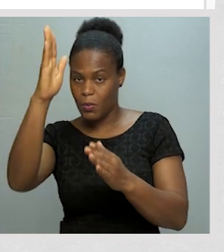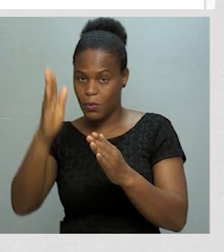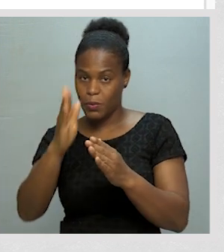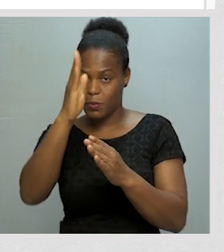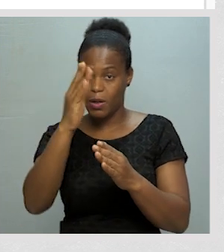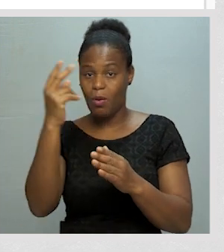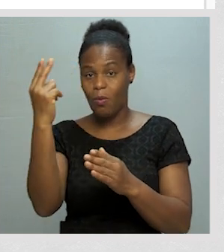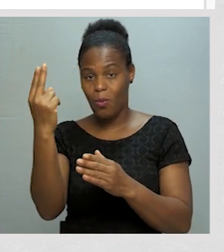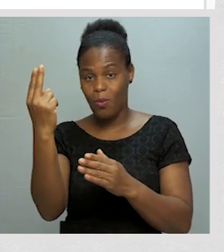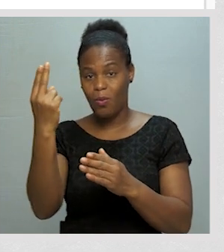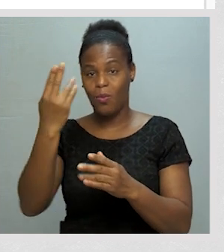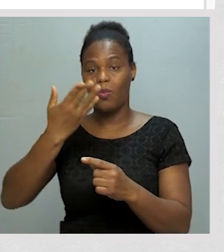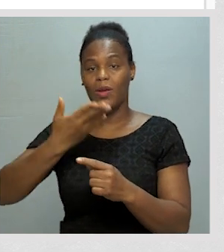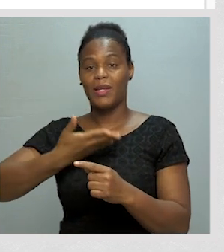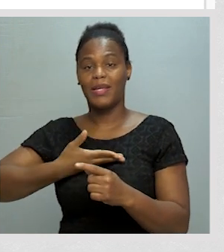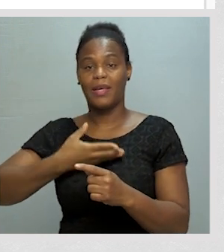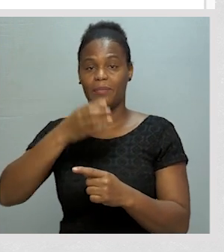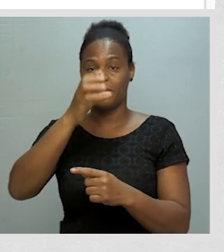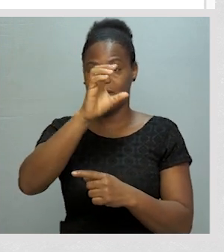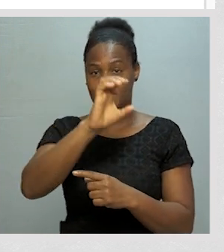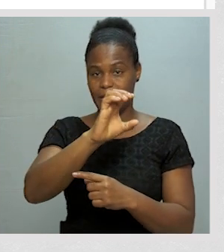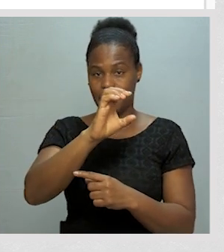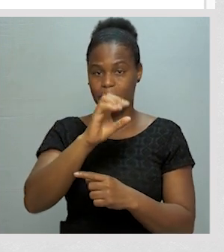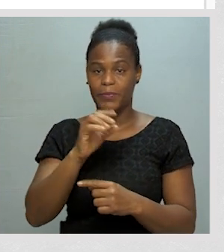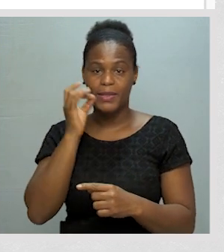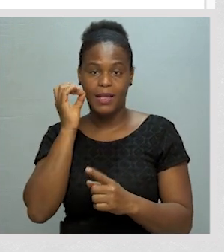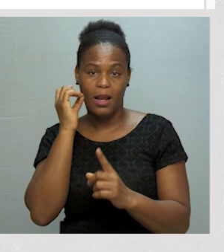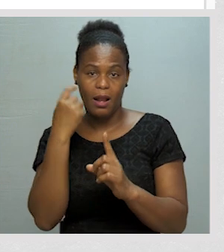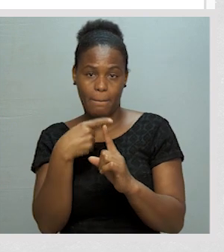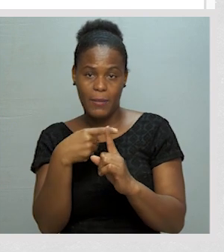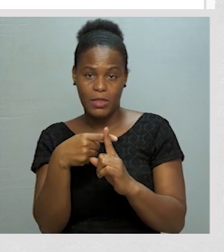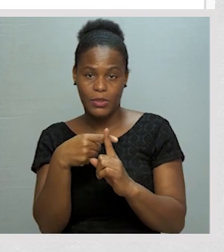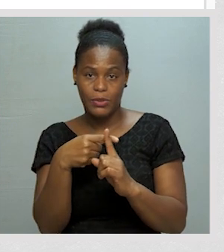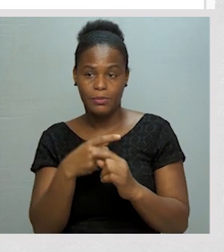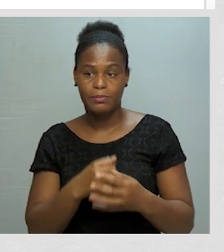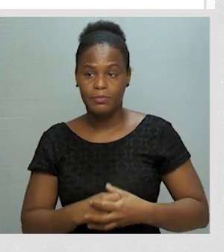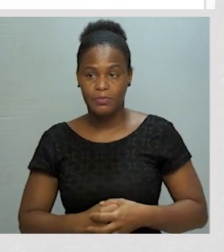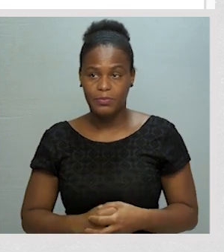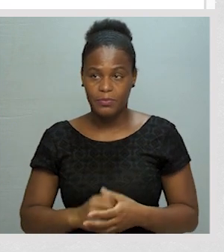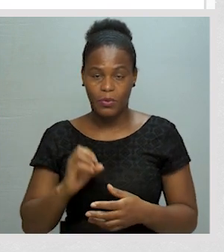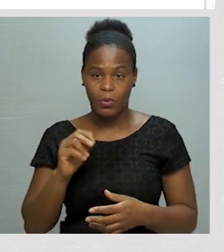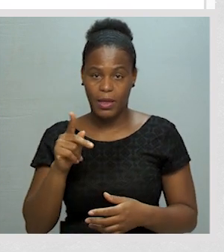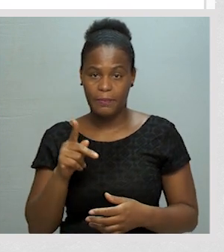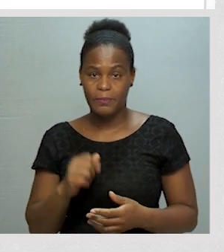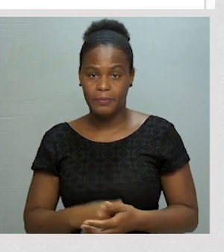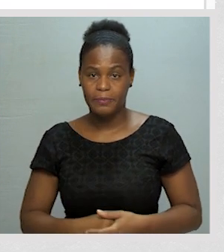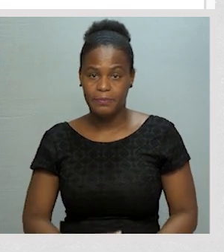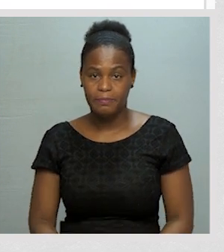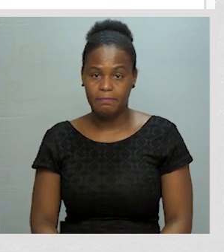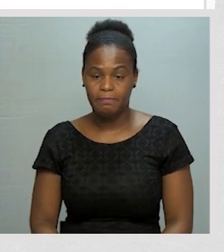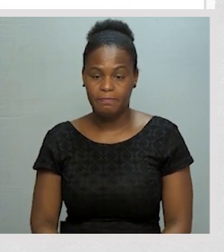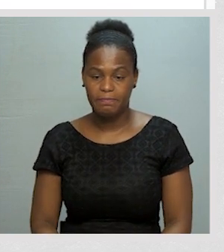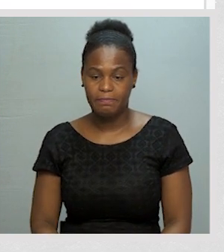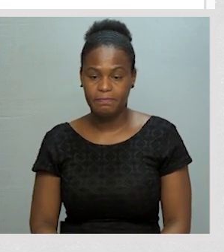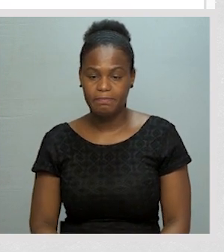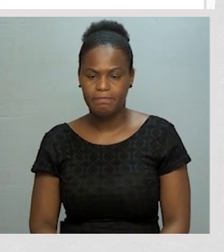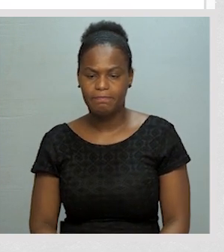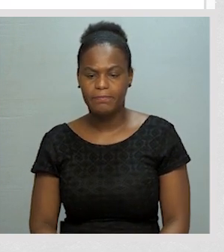138 mais 124, depois de fazermos a continha de pé, nós vamos conseguir o resultado.